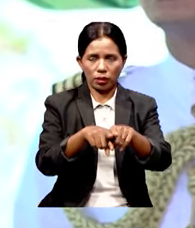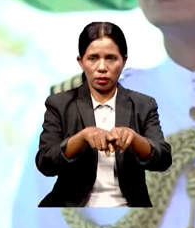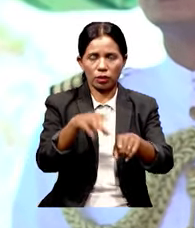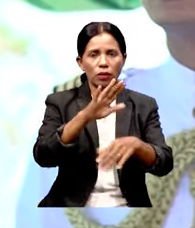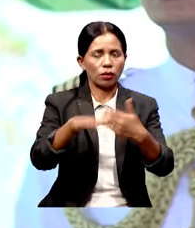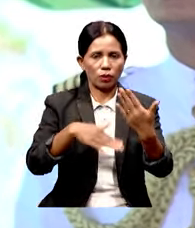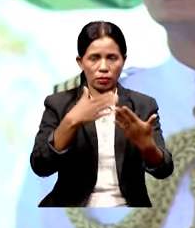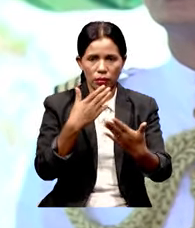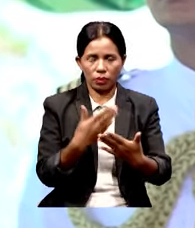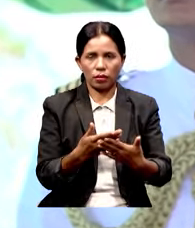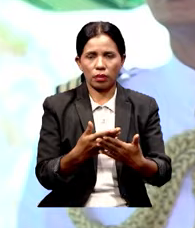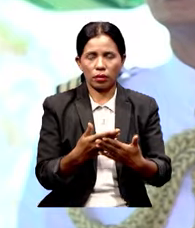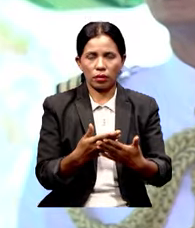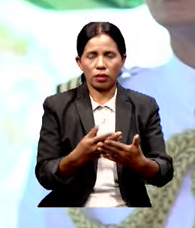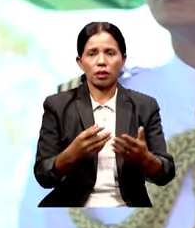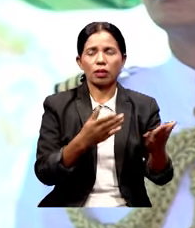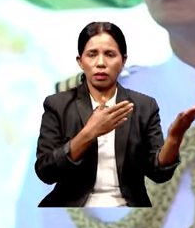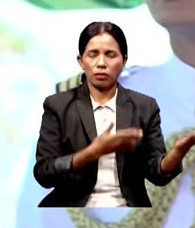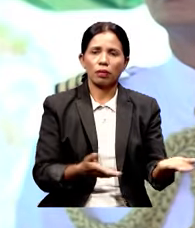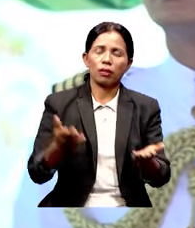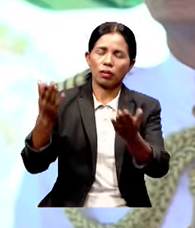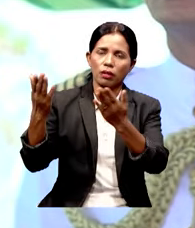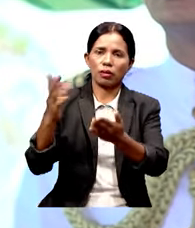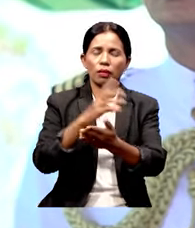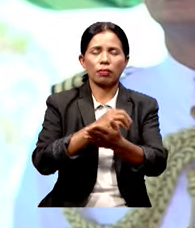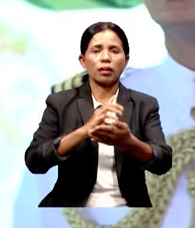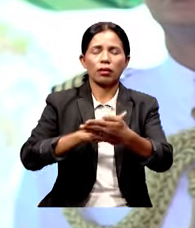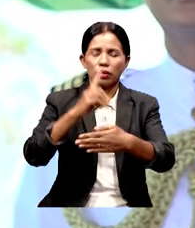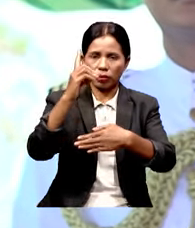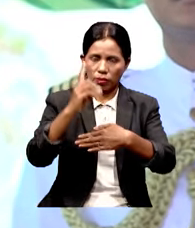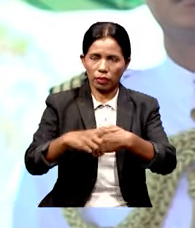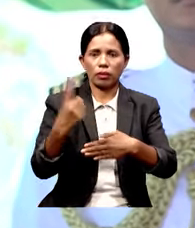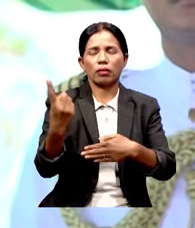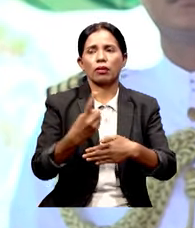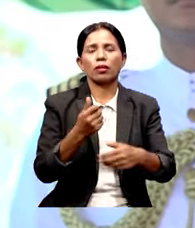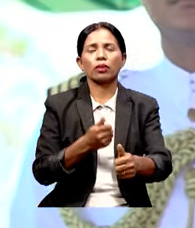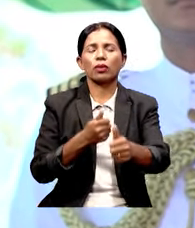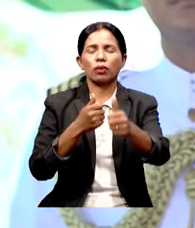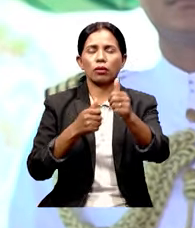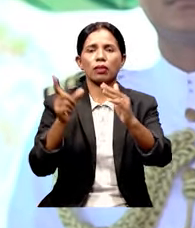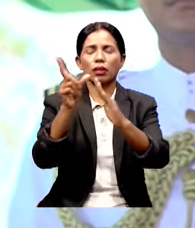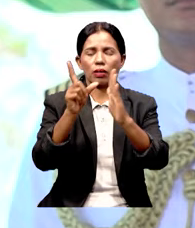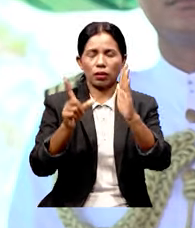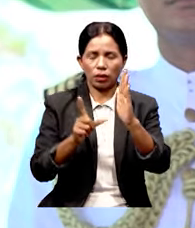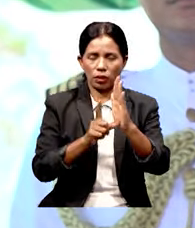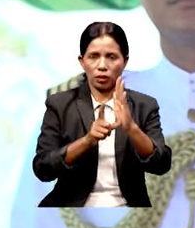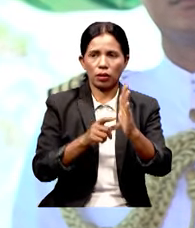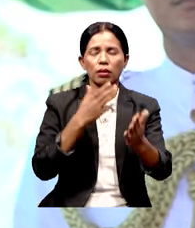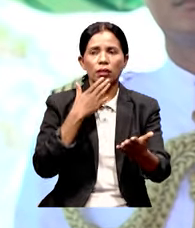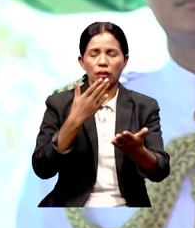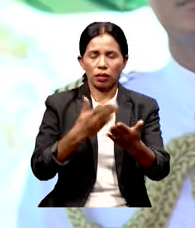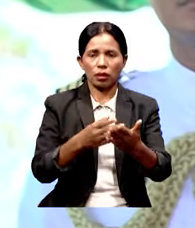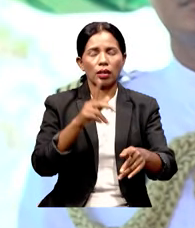a força, deve orienta, deve desenvolve bebê, tua doutrina gloriosa